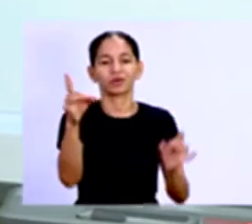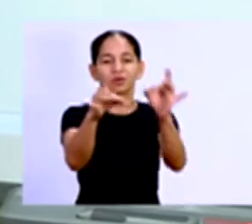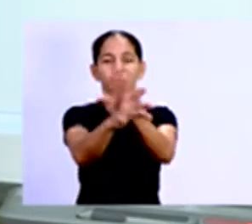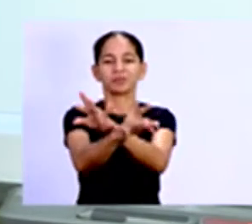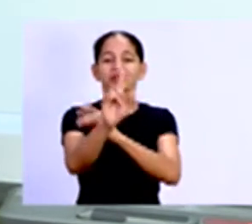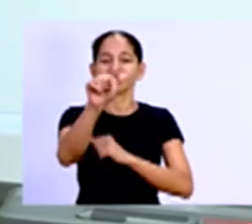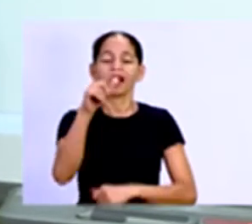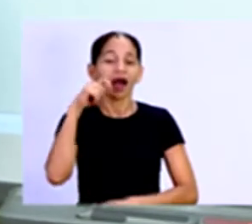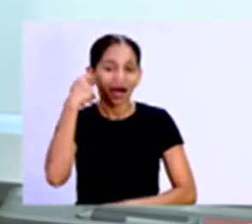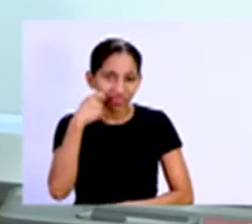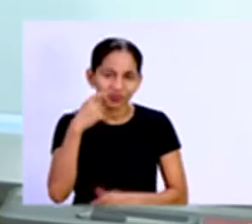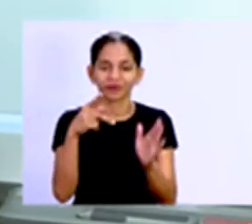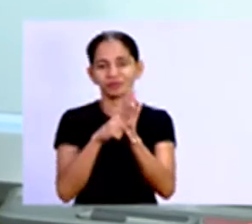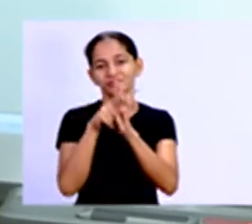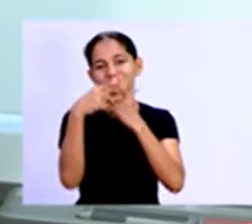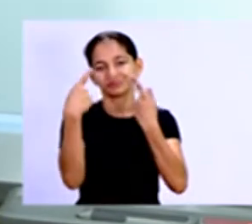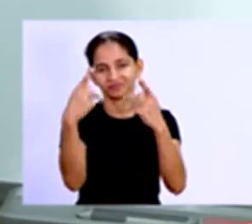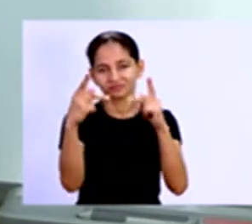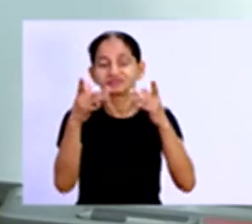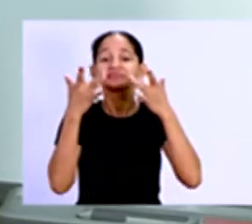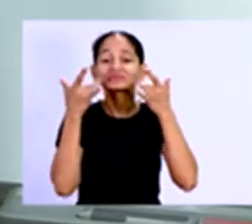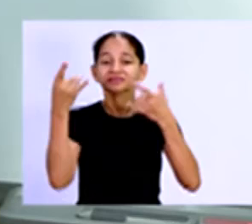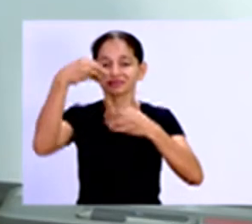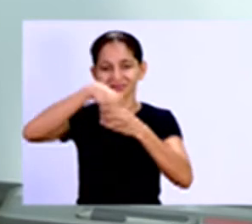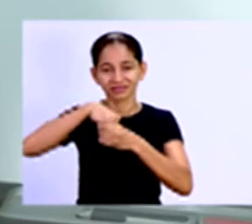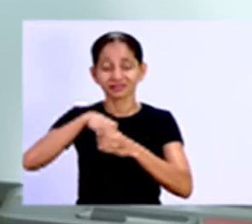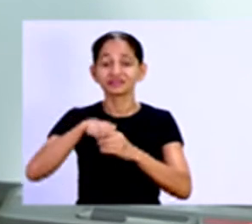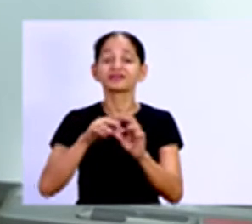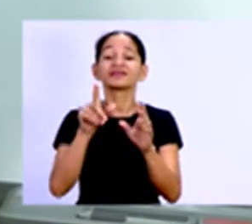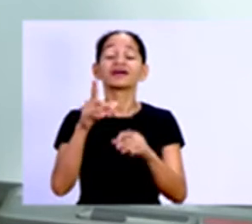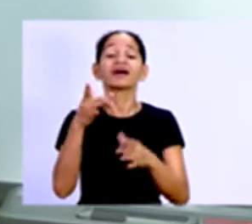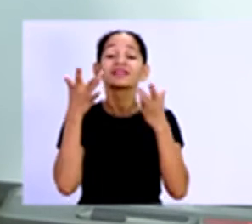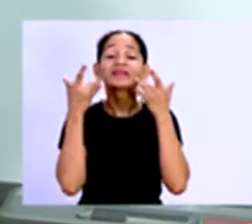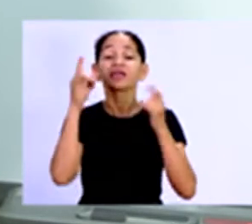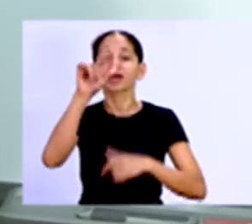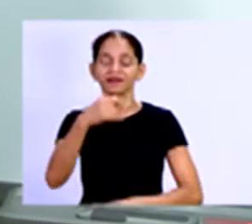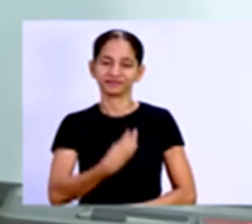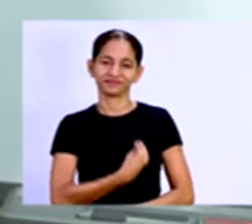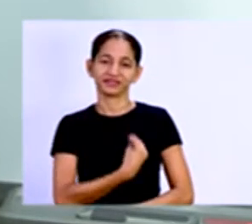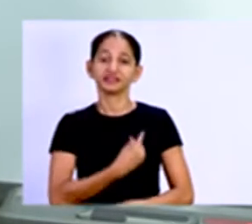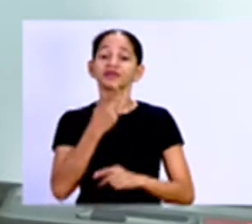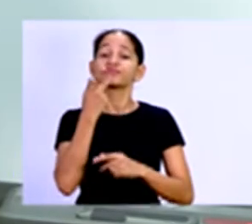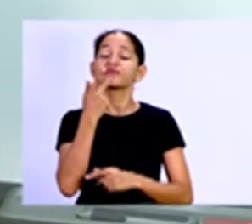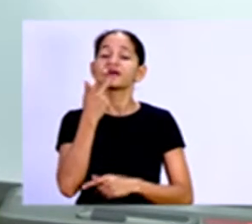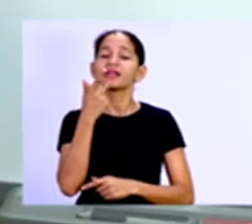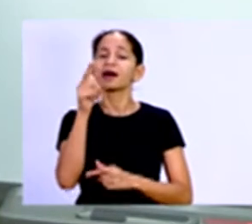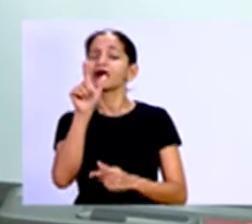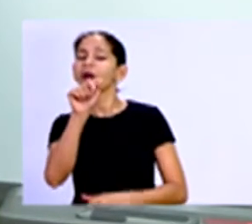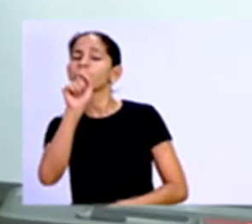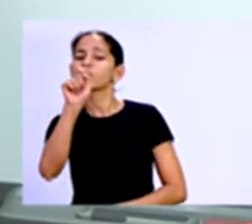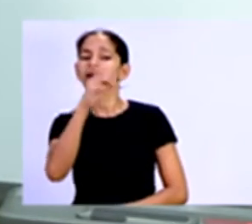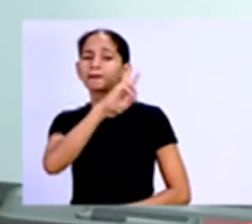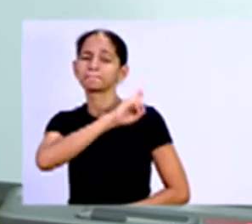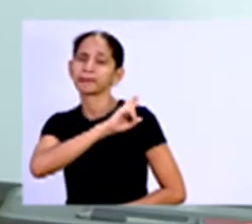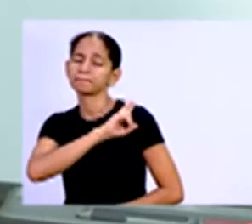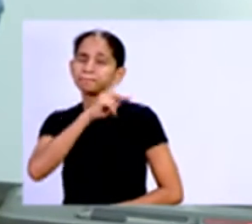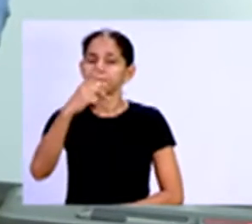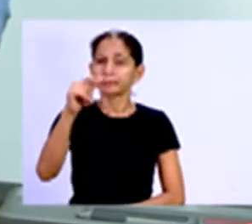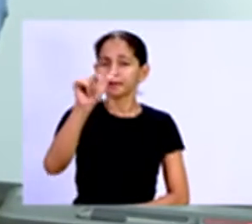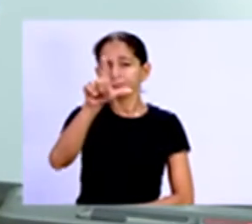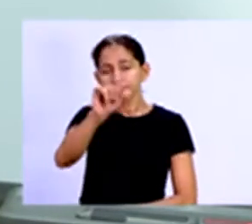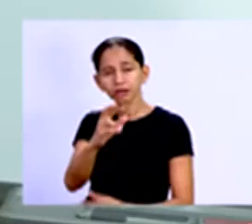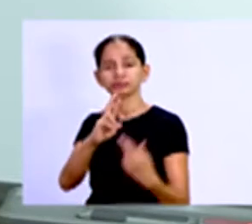quê? Que vários desses papéis já estão tão determinados que quando eu falar um papel, você logo vai imaginar